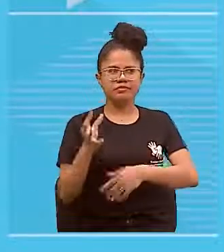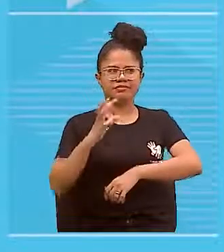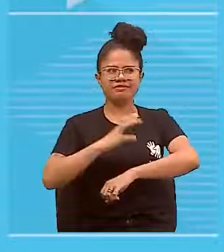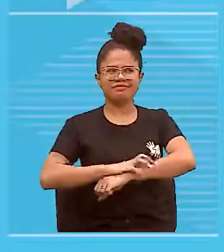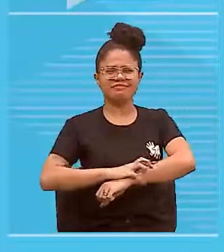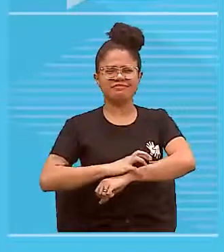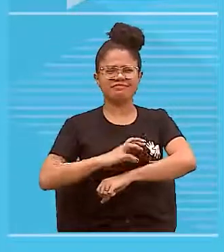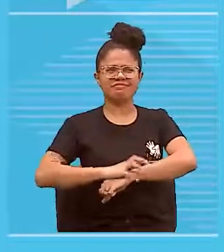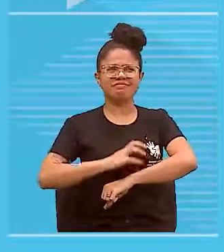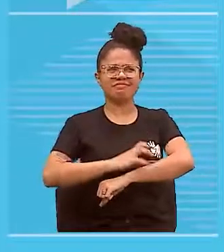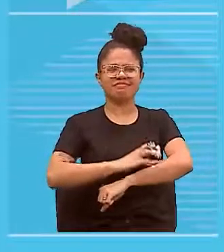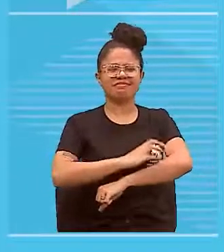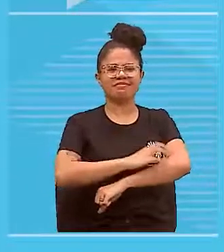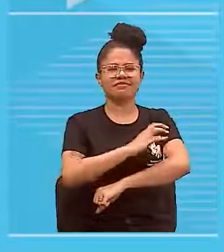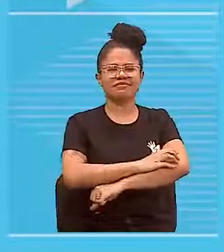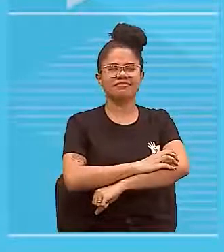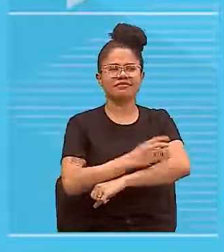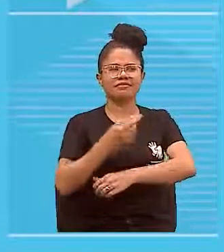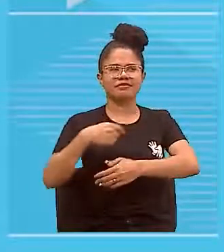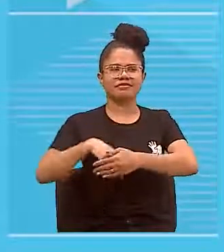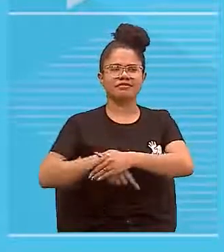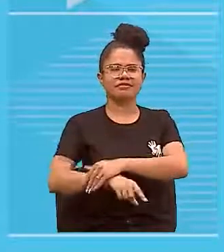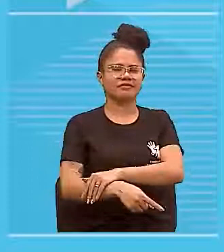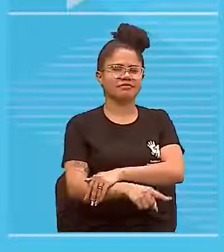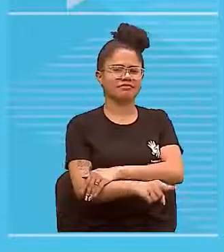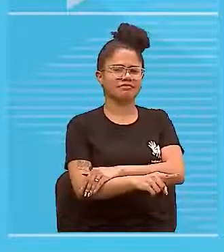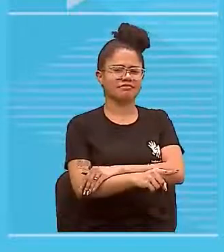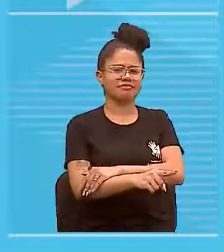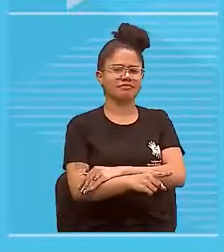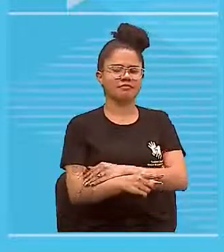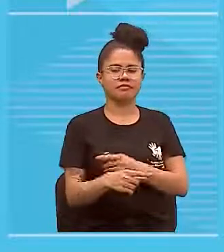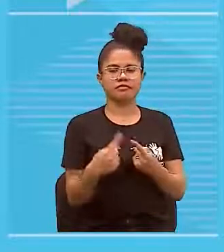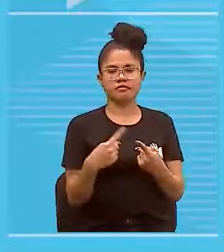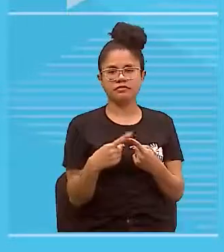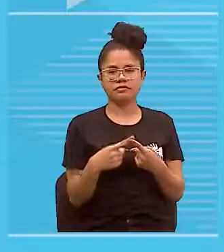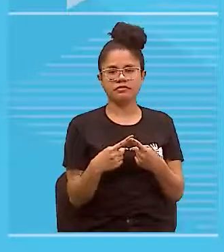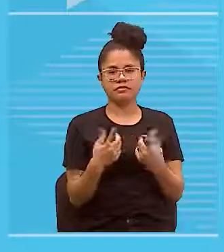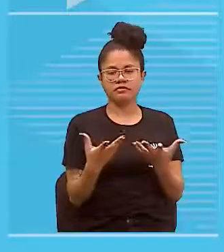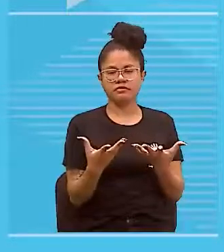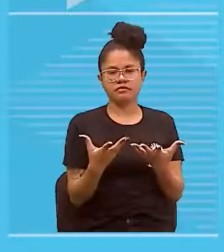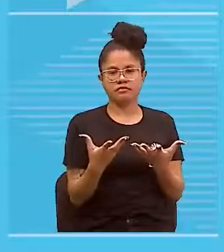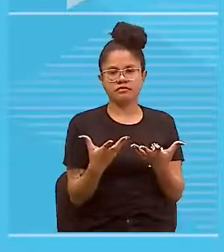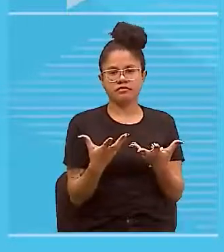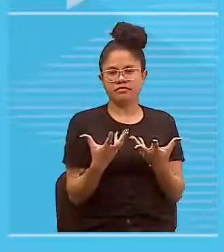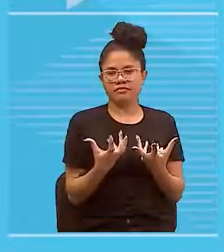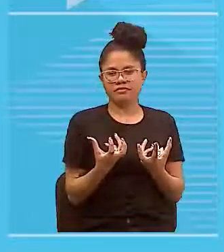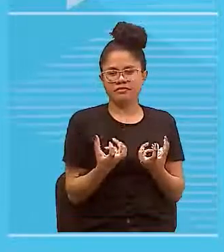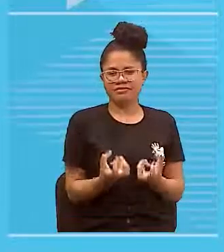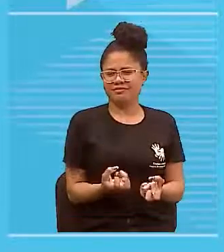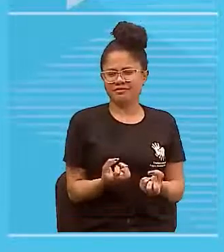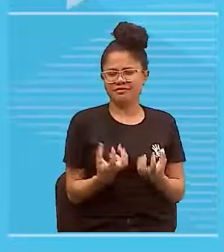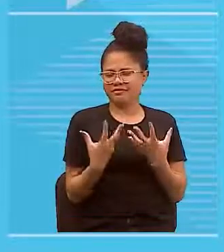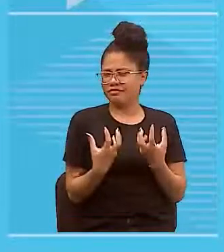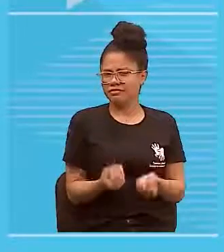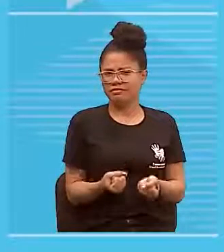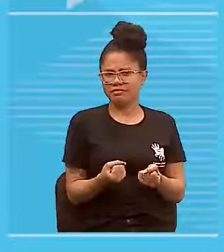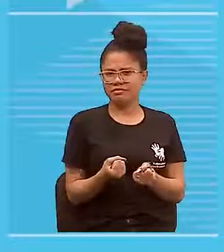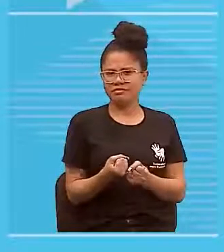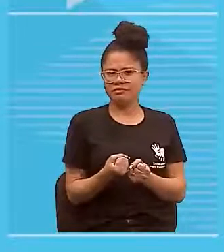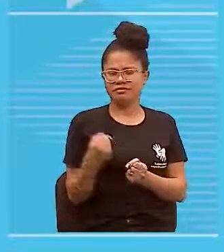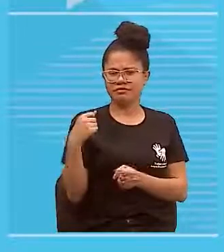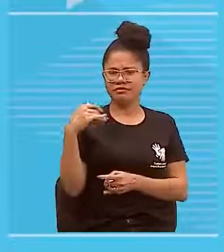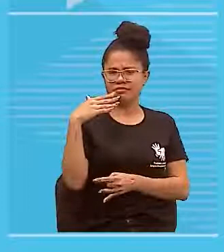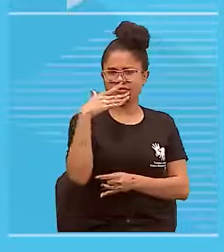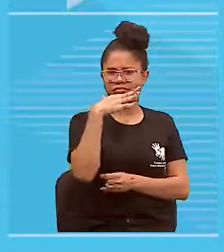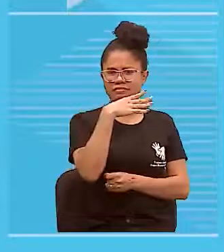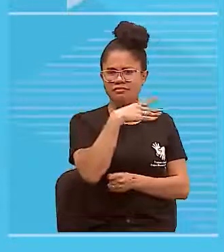chão esse período. Por quê? Porque eles não vão tolerar a falta de umidade, que é um fator abiótico, a